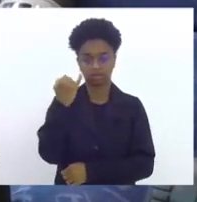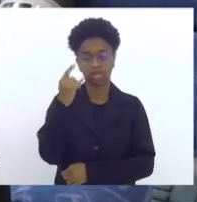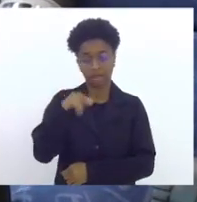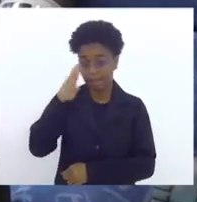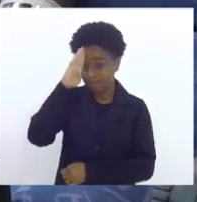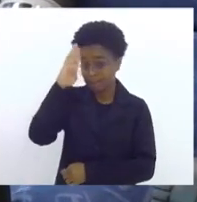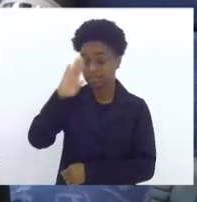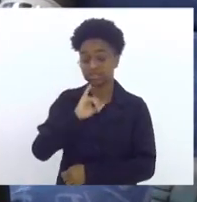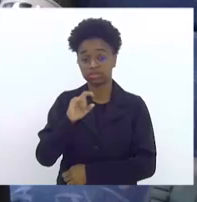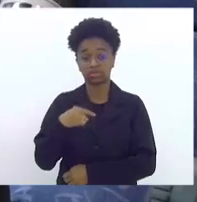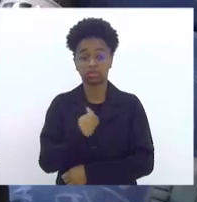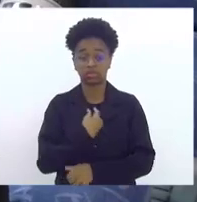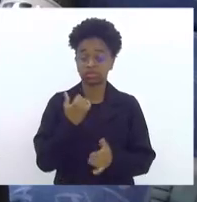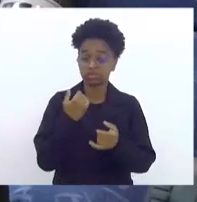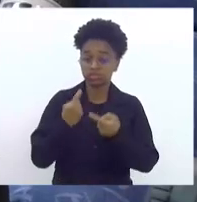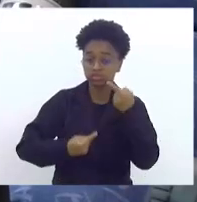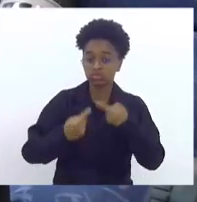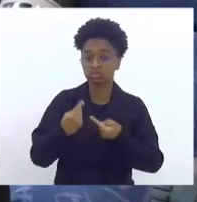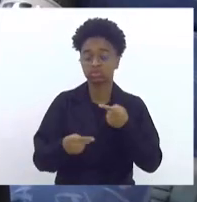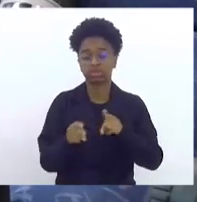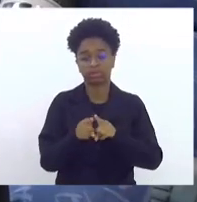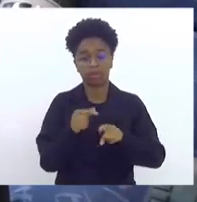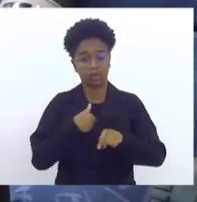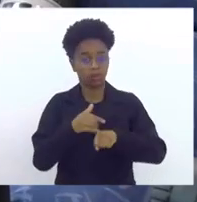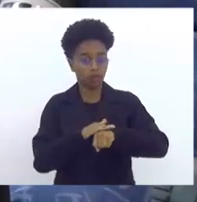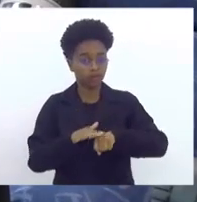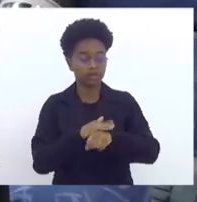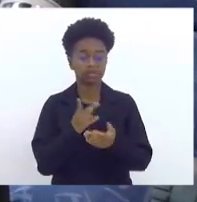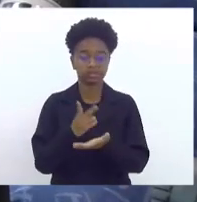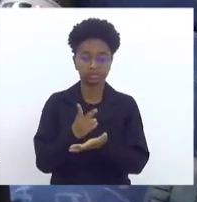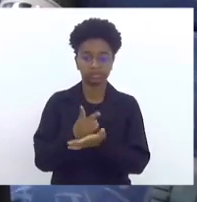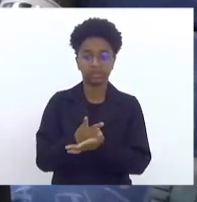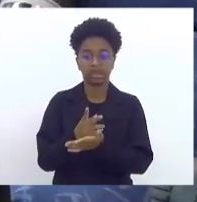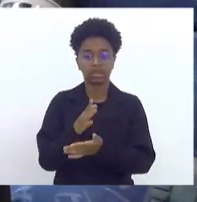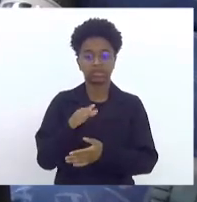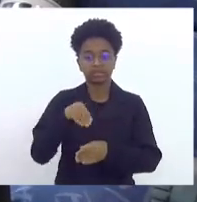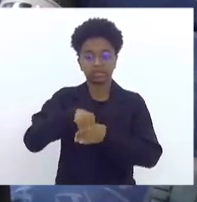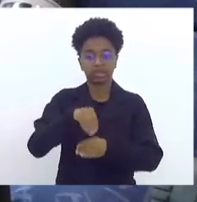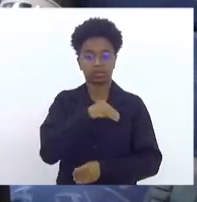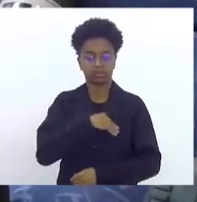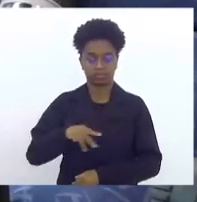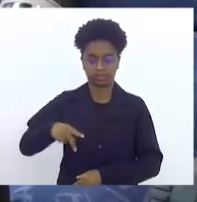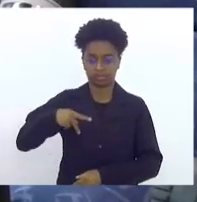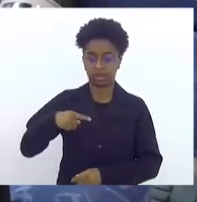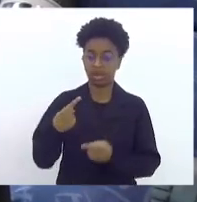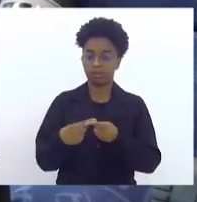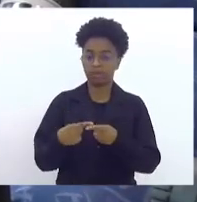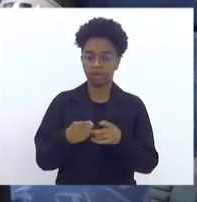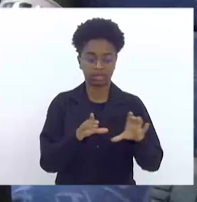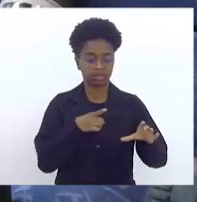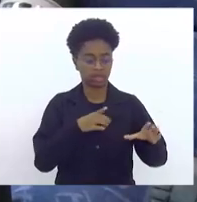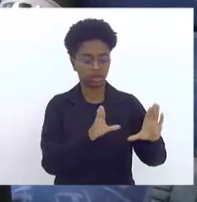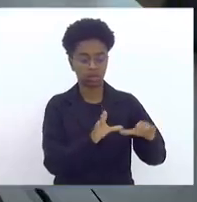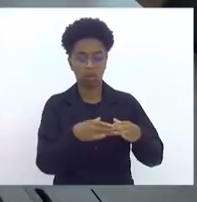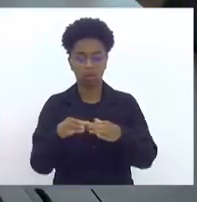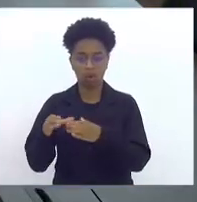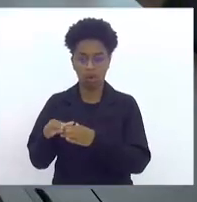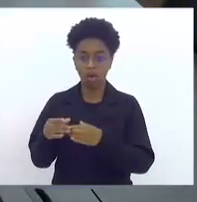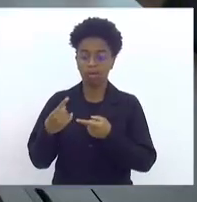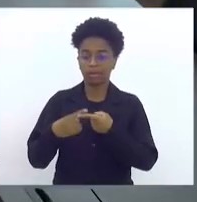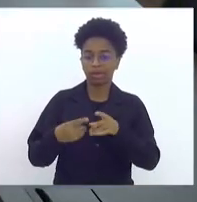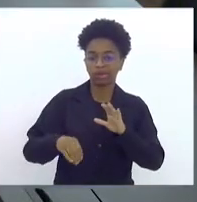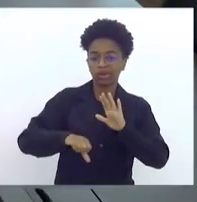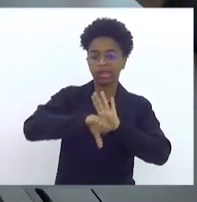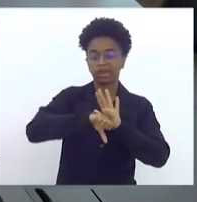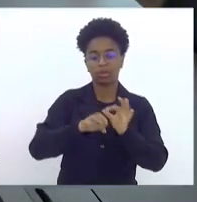discutindo e eu falo converso muito isso né em termos do Ministério Público nas comissões o crime organizado